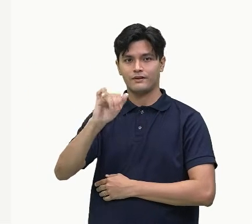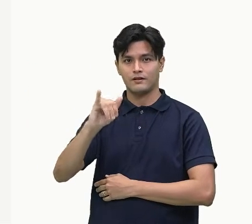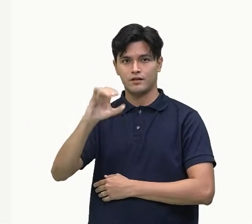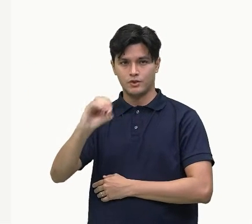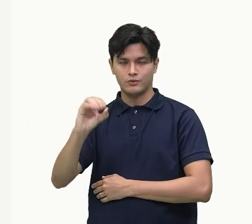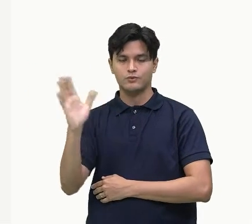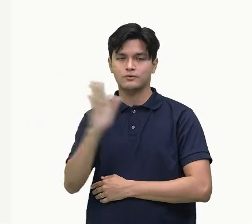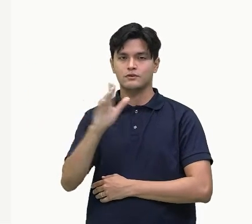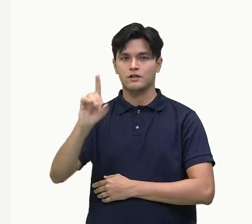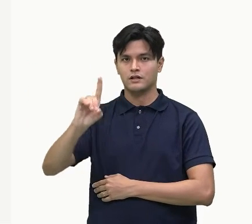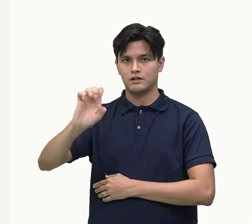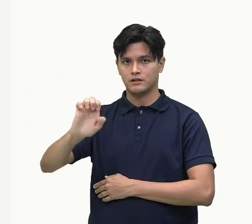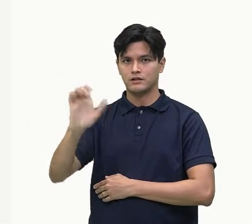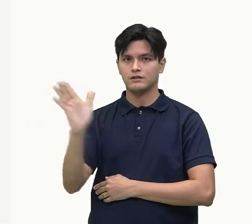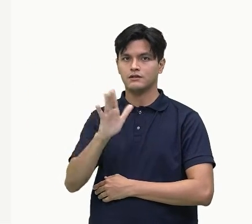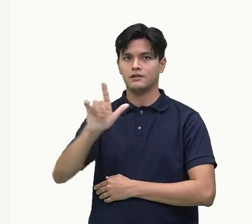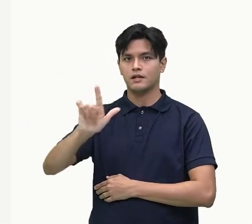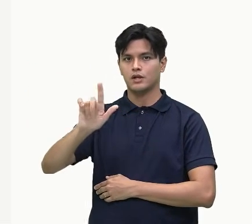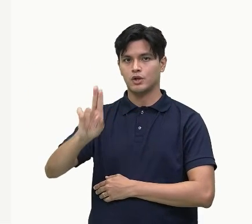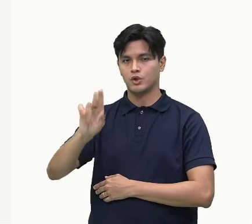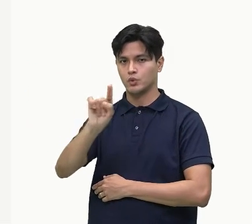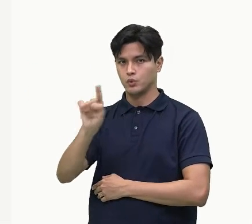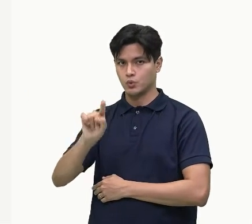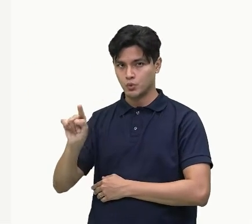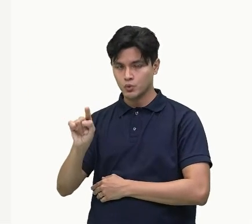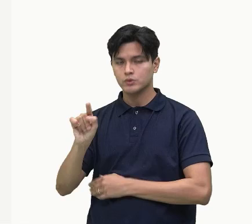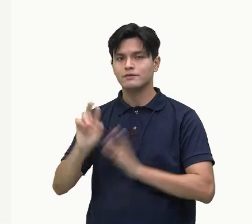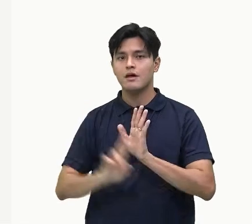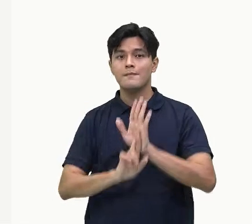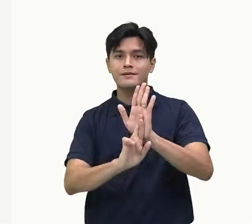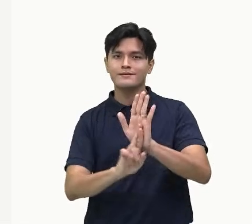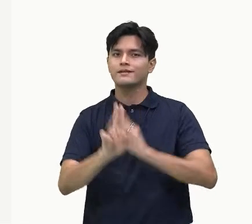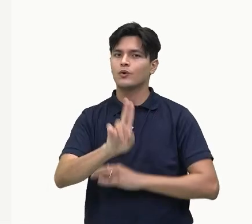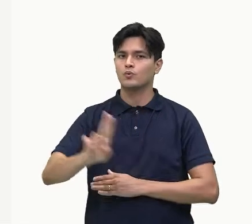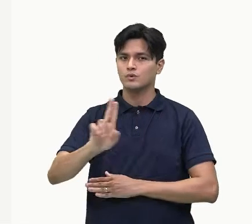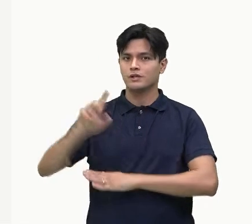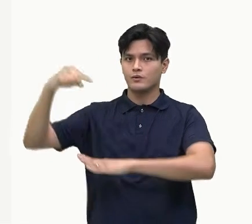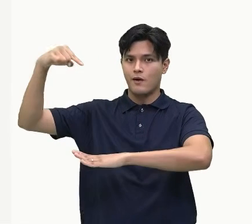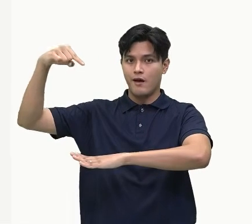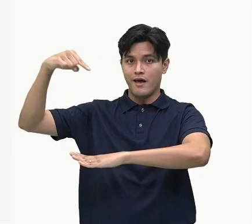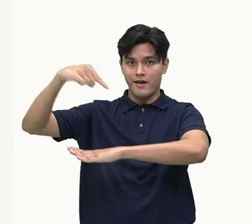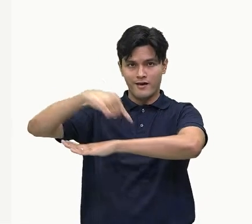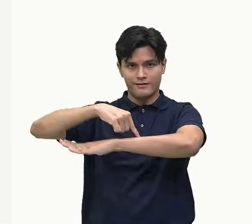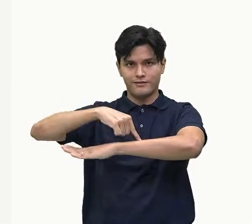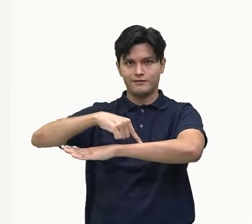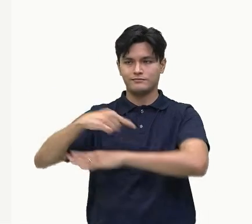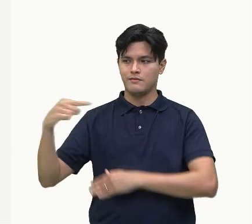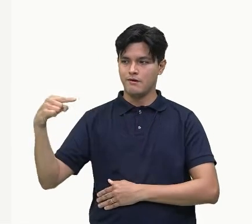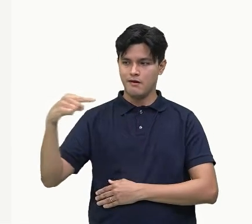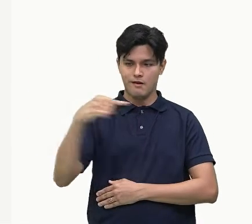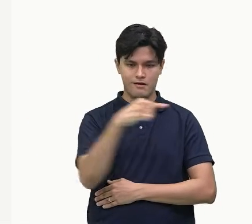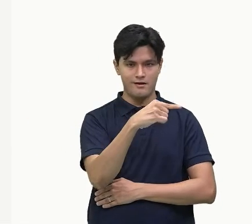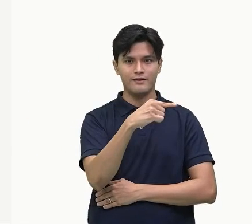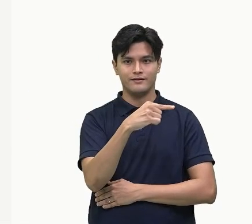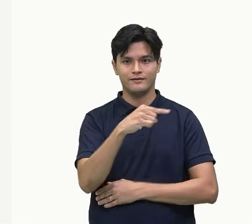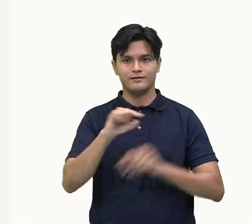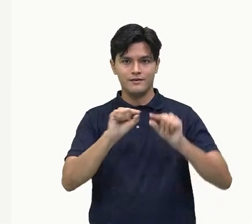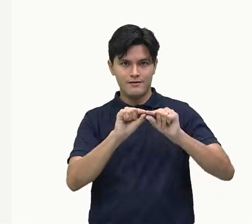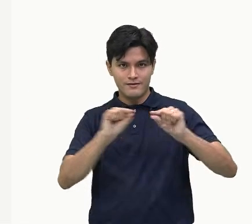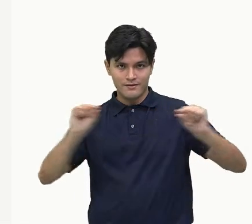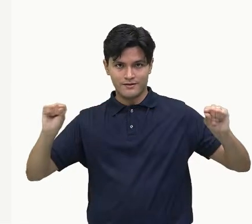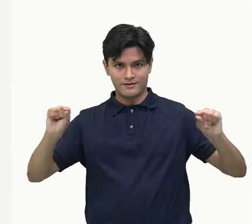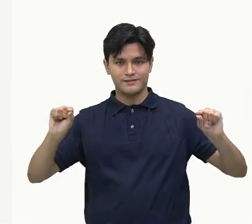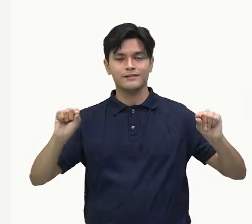uma reta orientada, tá legal, pessoal? Então quando você vê aí o desenho de uma reta orientada, na ótica é a